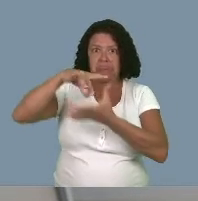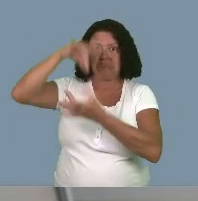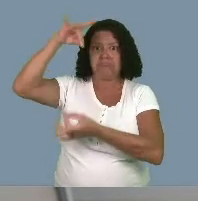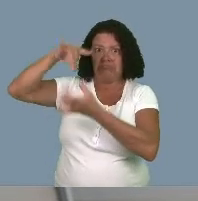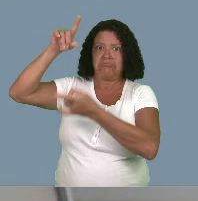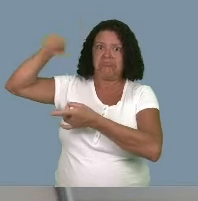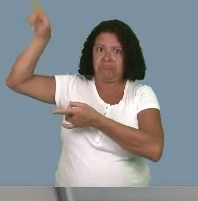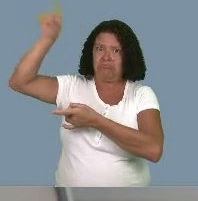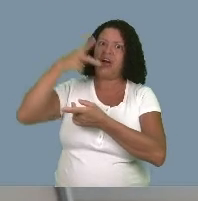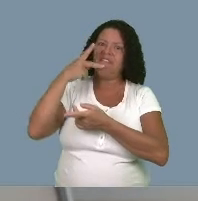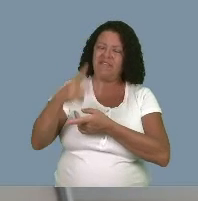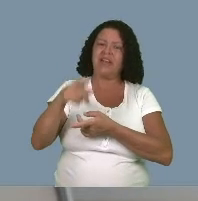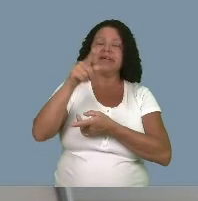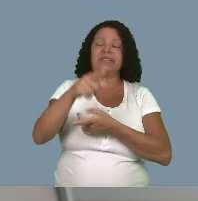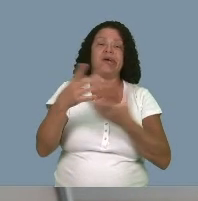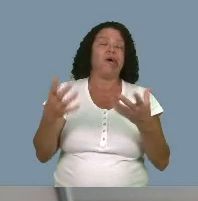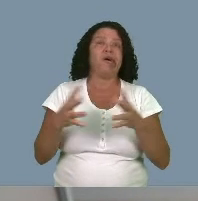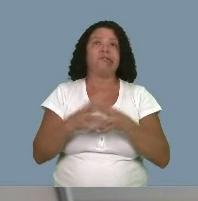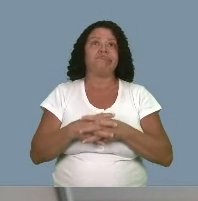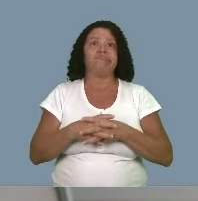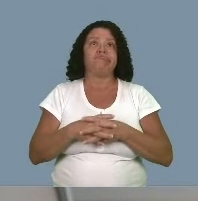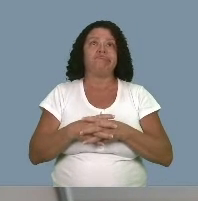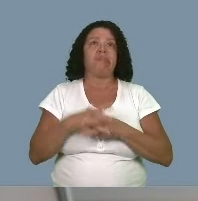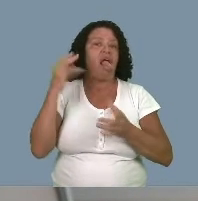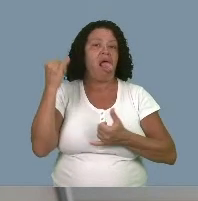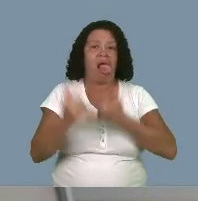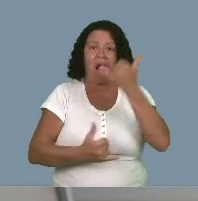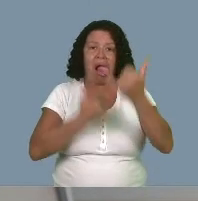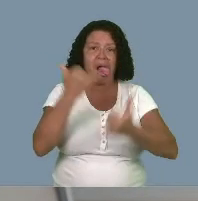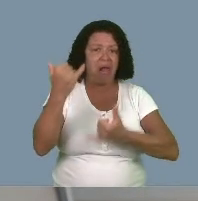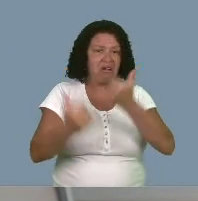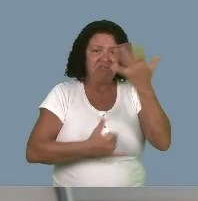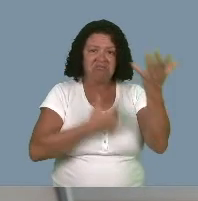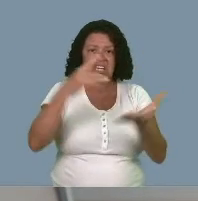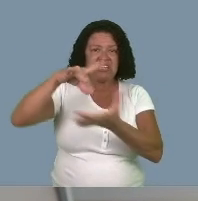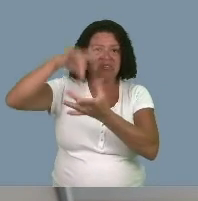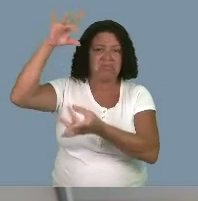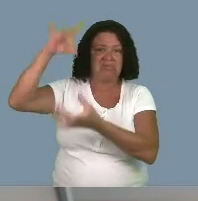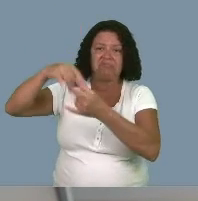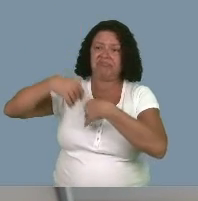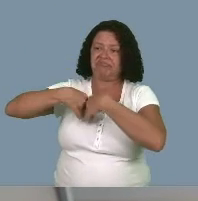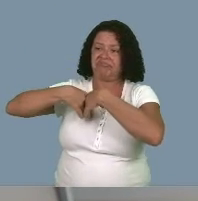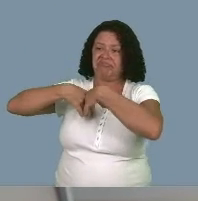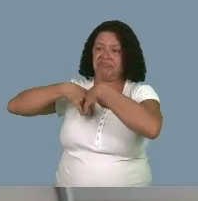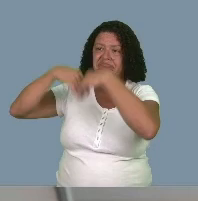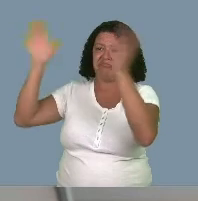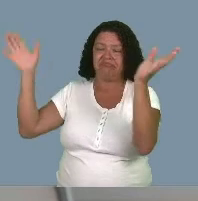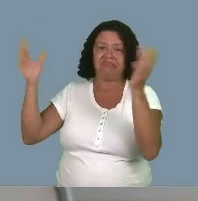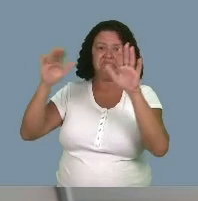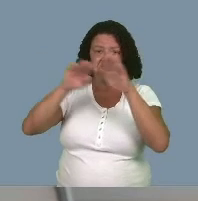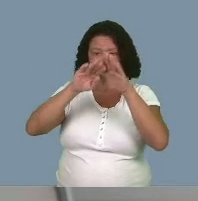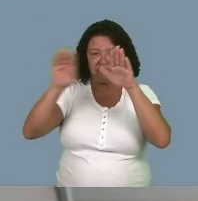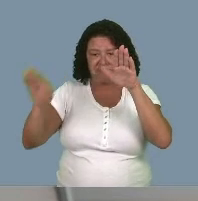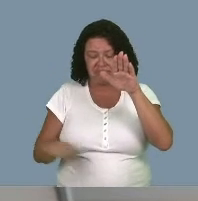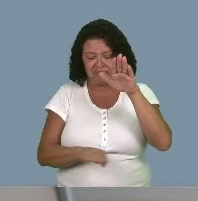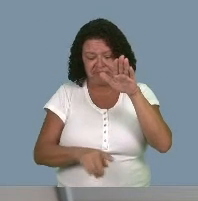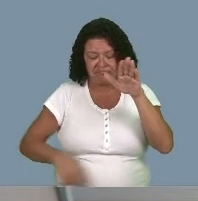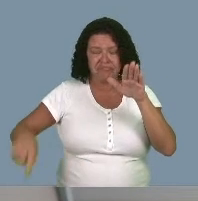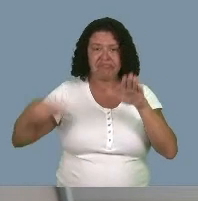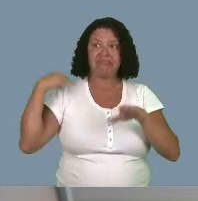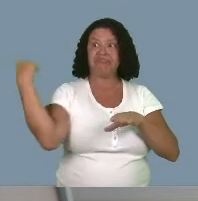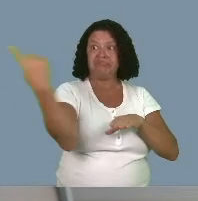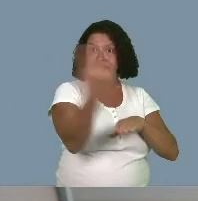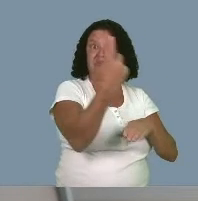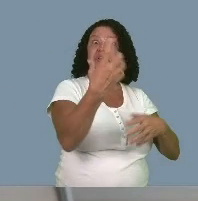espirituais, eles acabam caindo na zombaria, né, dos espíritos menos evoluídos que estão aí no nosso entorno, na